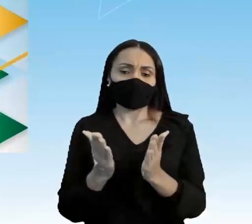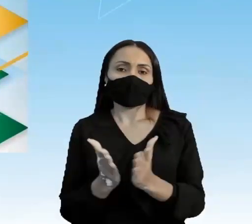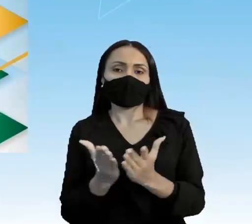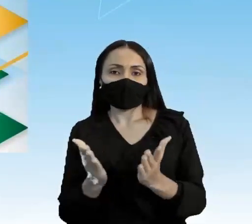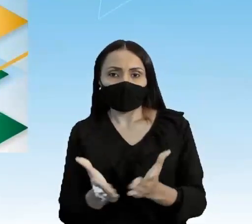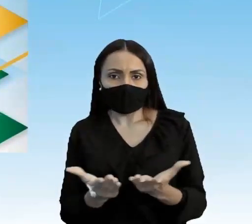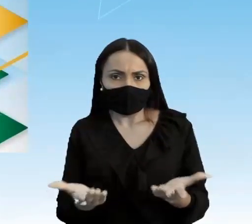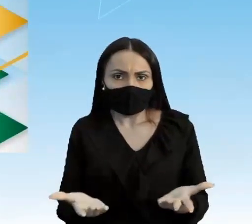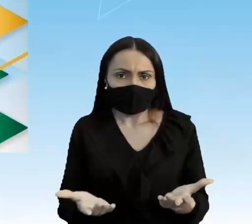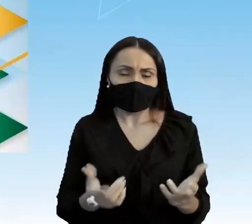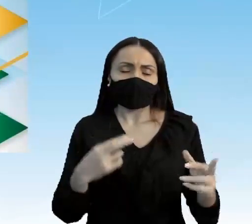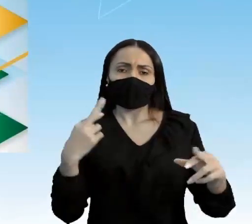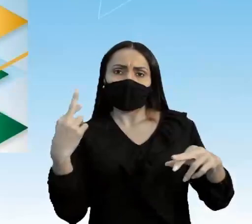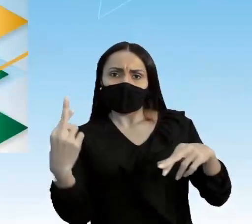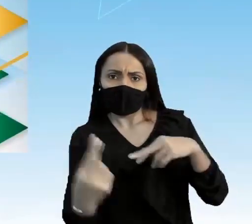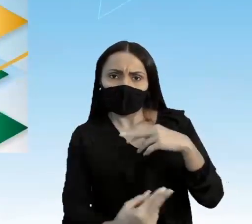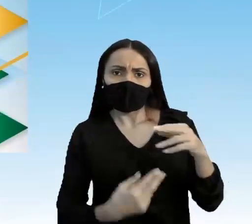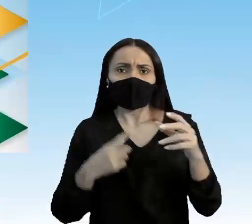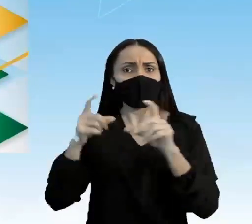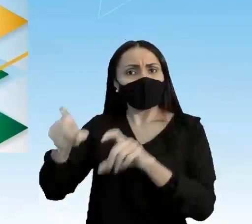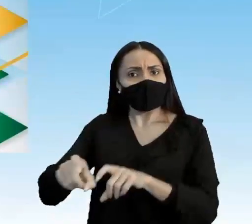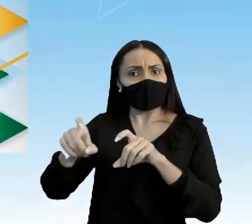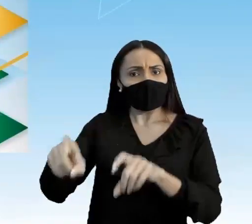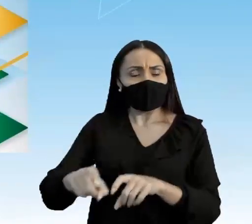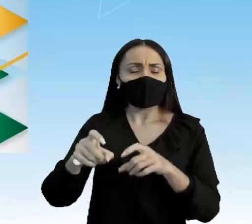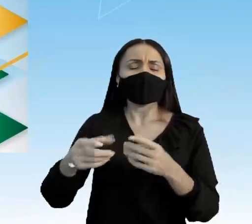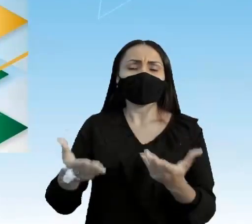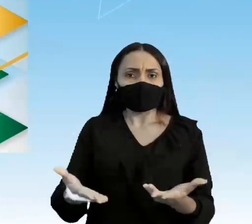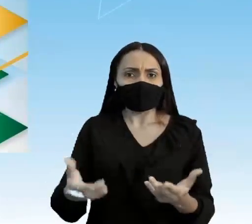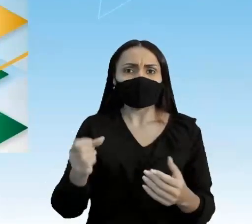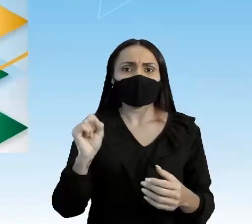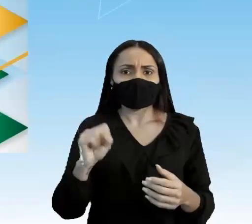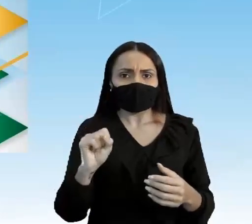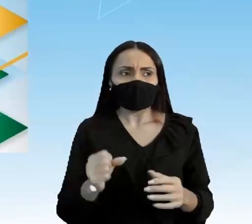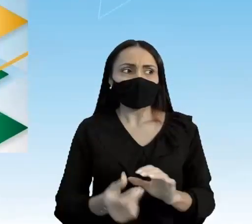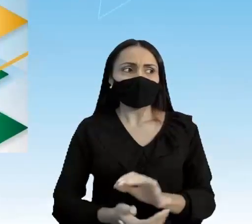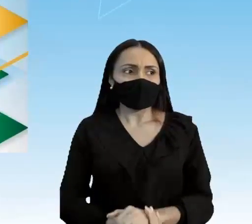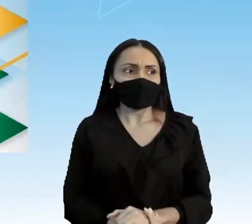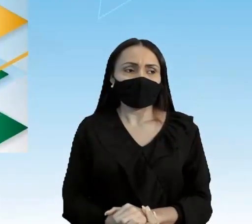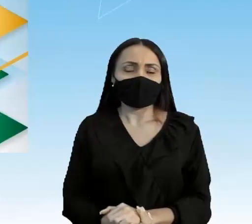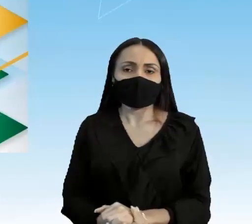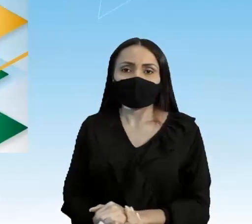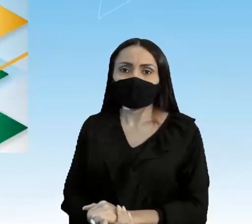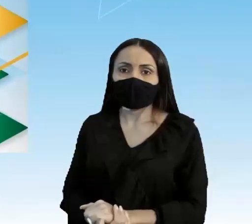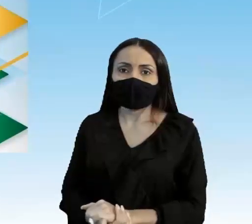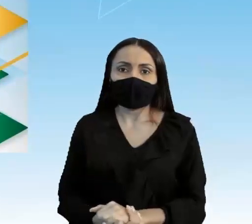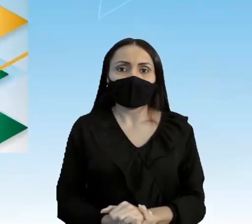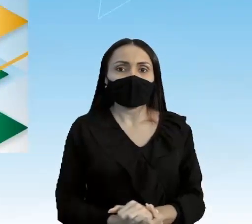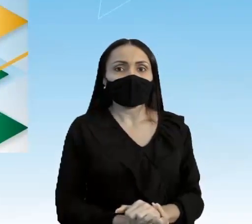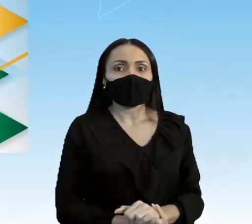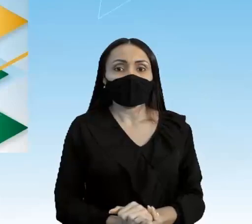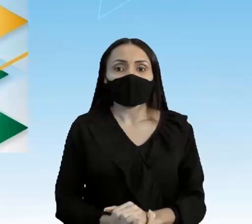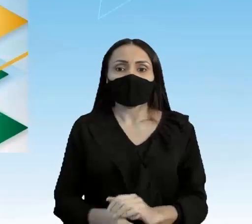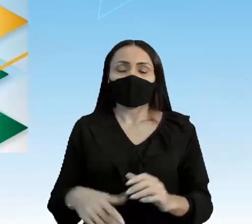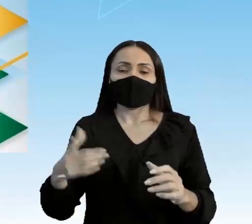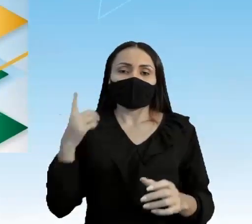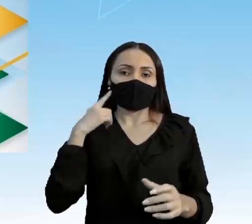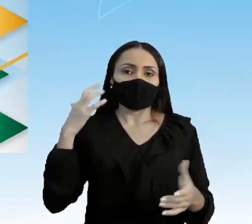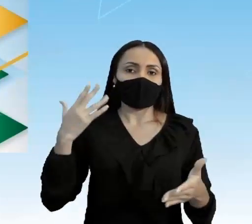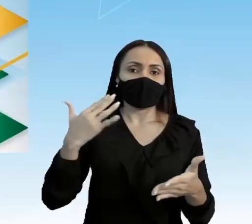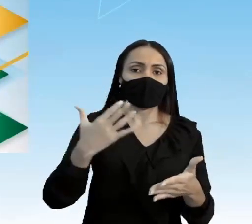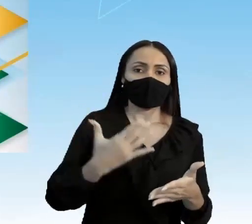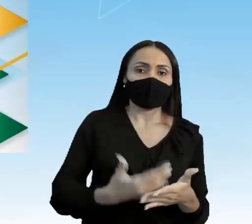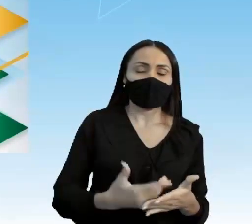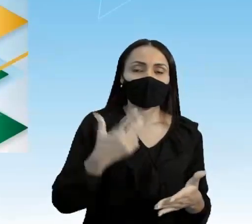Reforma agrária, né? Queriam uma reforma agrária, divisão da terra entre os pobres. Então, os rebeldes chegaram a formar o quê?